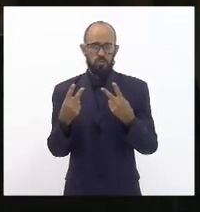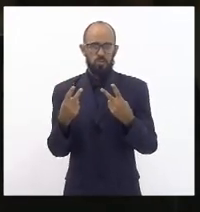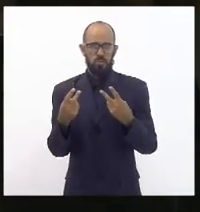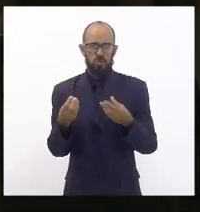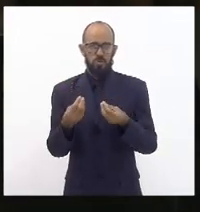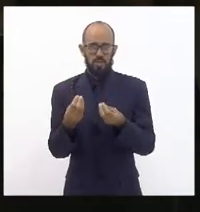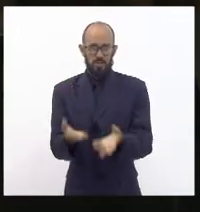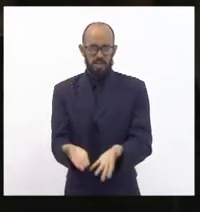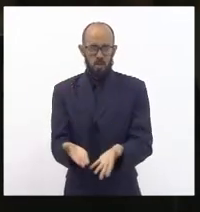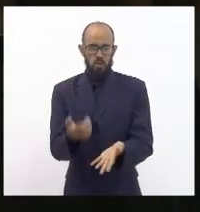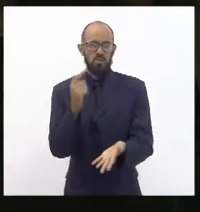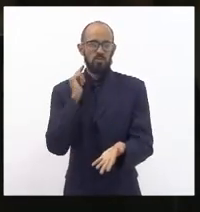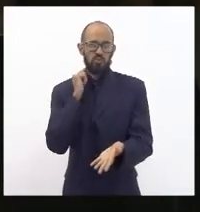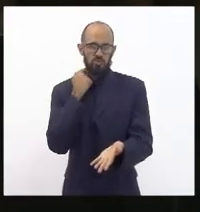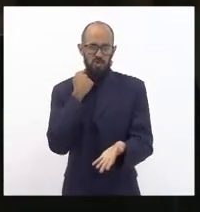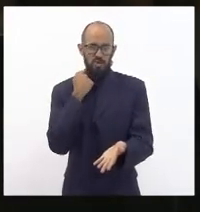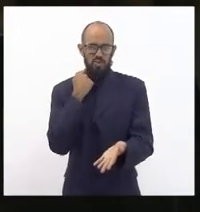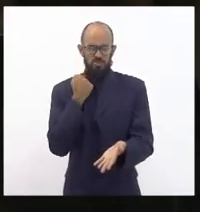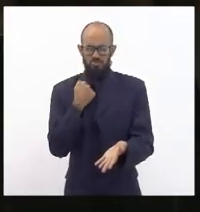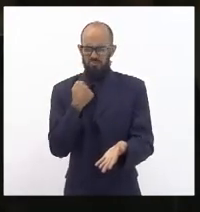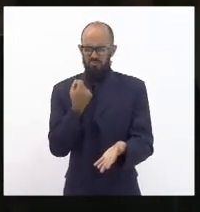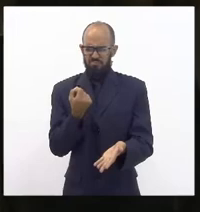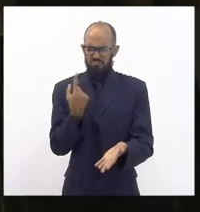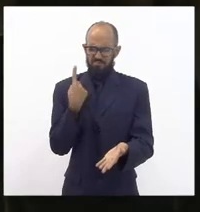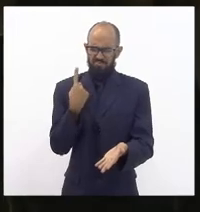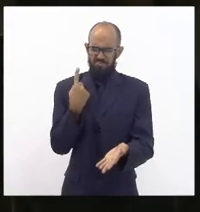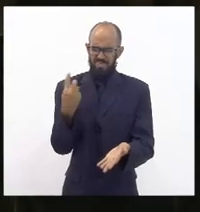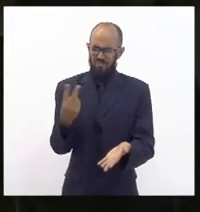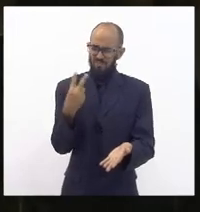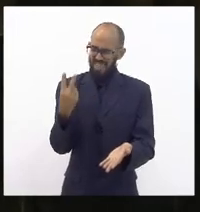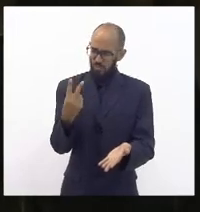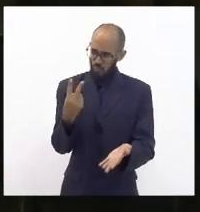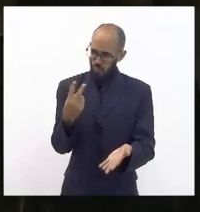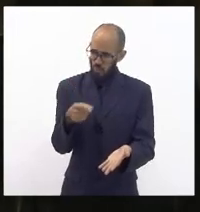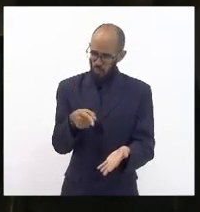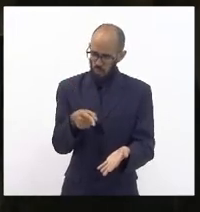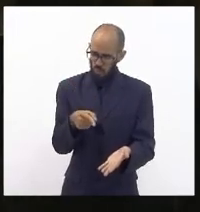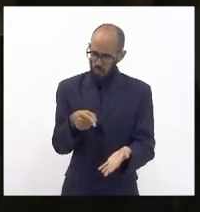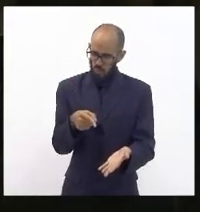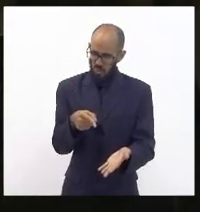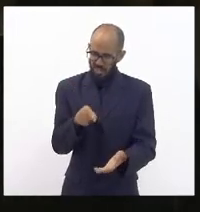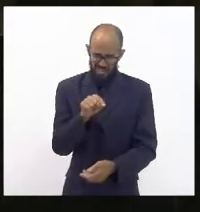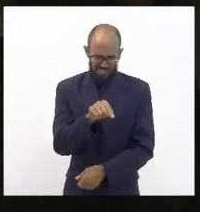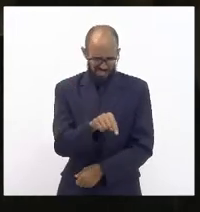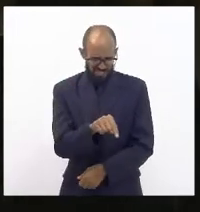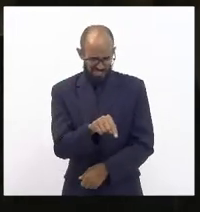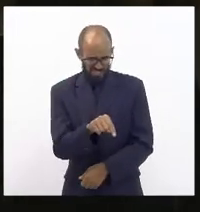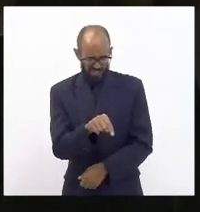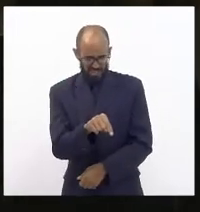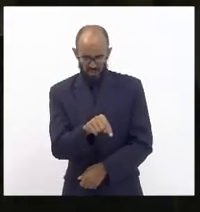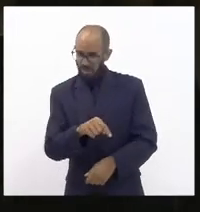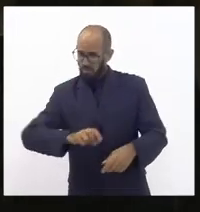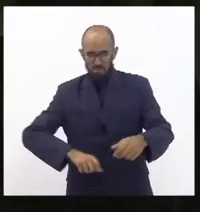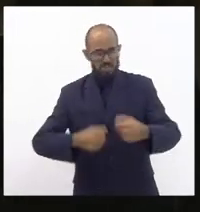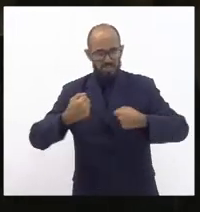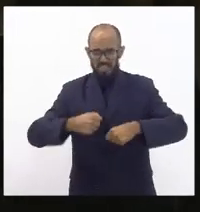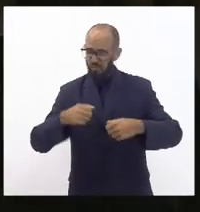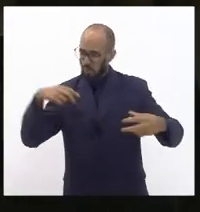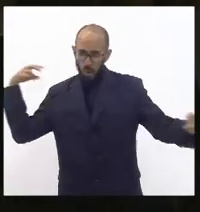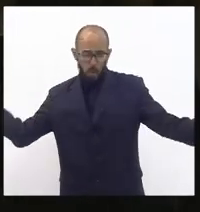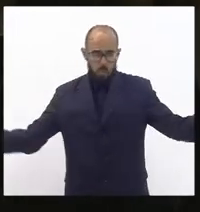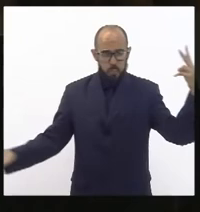sujeira eu até estranhei ainda falei para ele vento não né Você quis dizer vendaval tempestade porque estavam